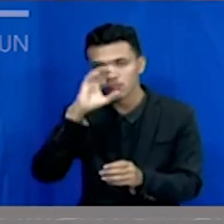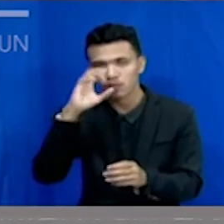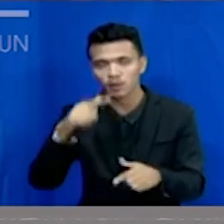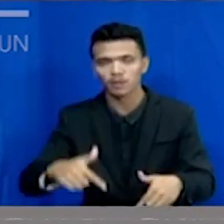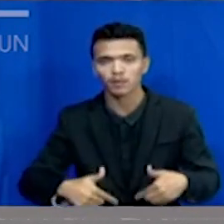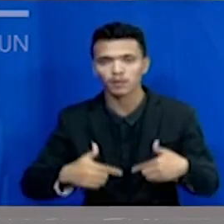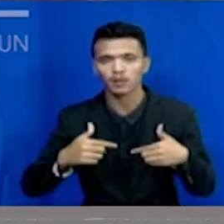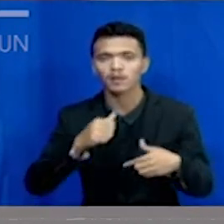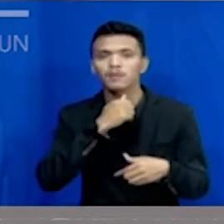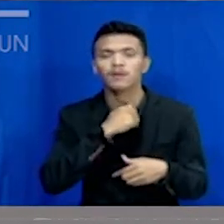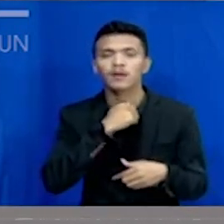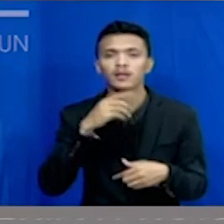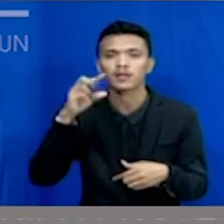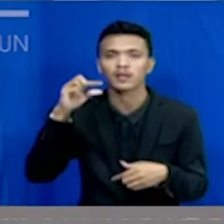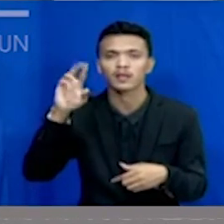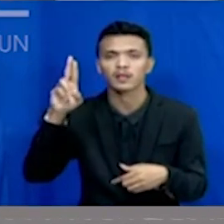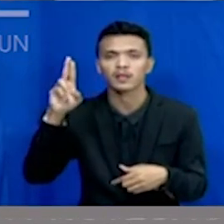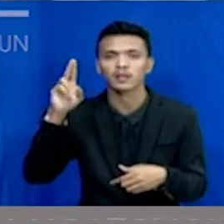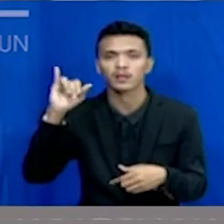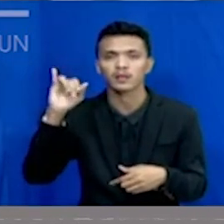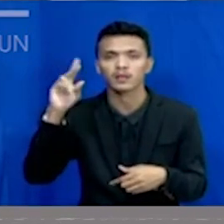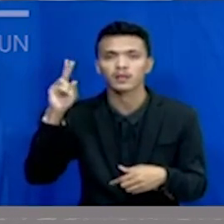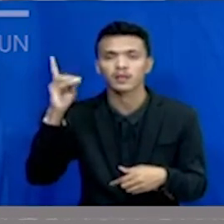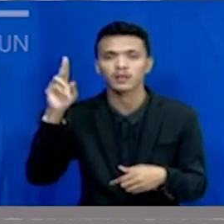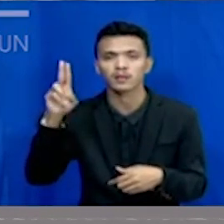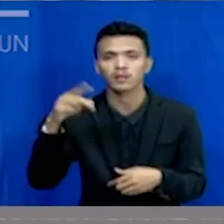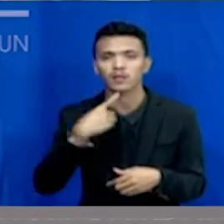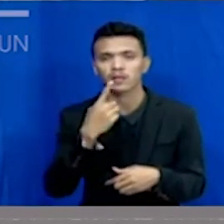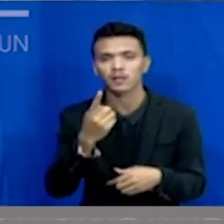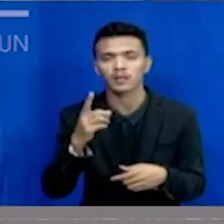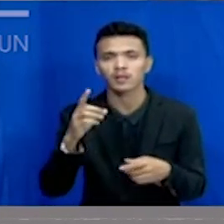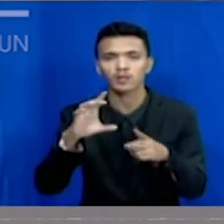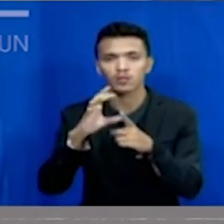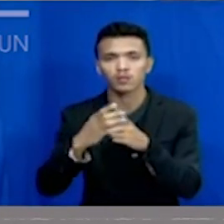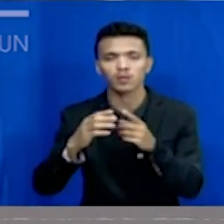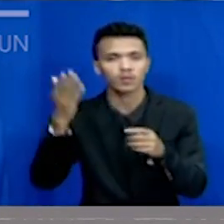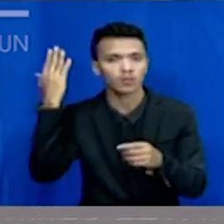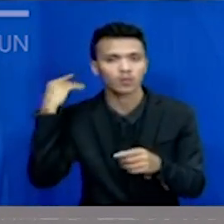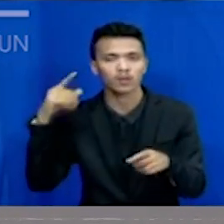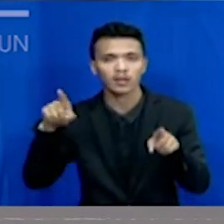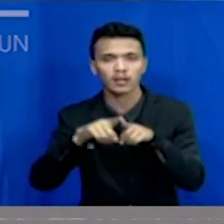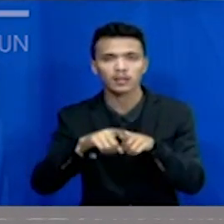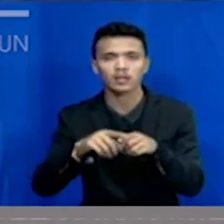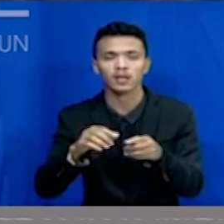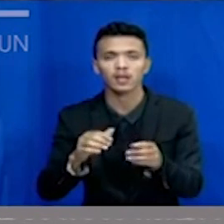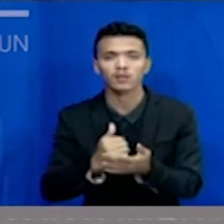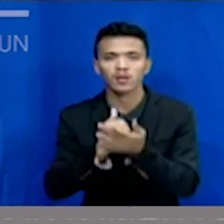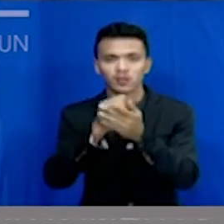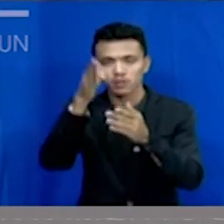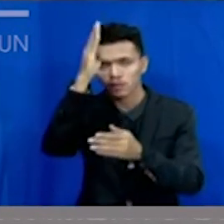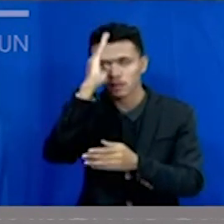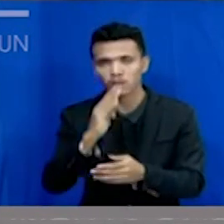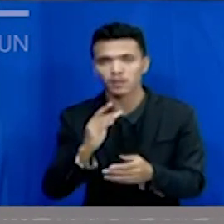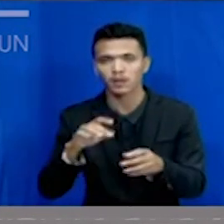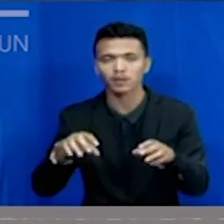Padre Guido Pereira hateten, tradisi kultura husi beyala sira nudariko soin, hodi hahi maromak li husi hameting